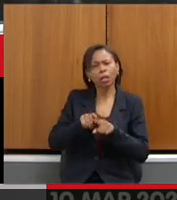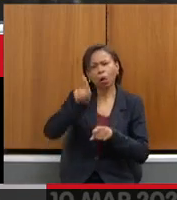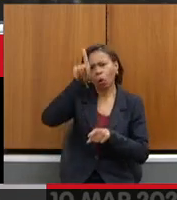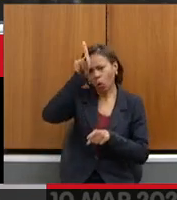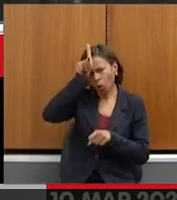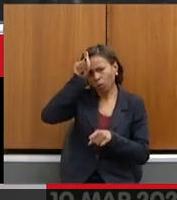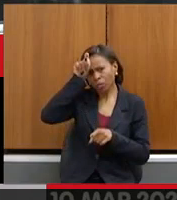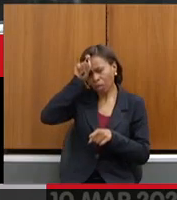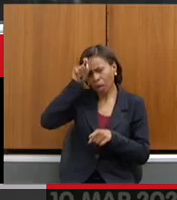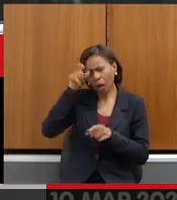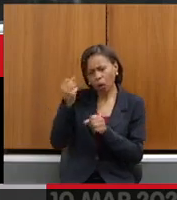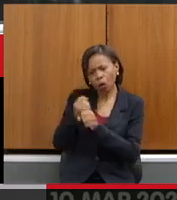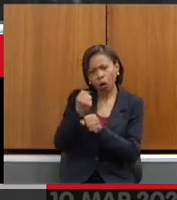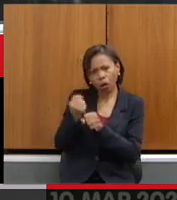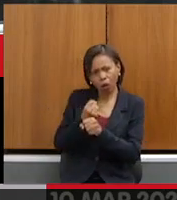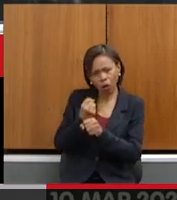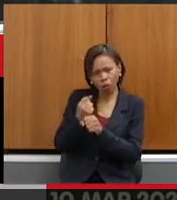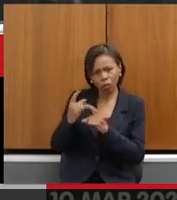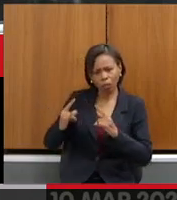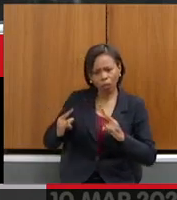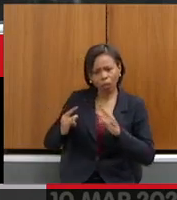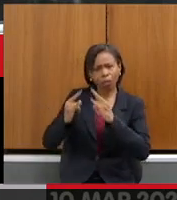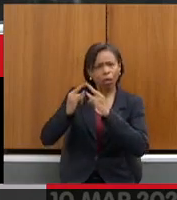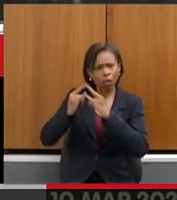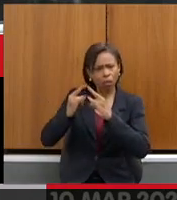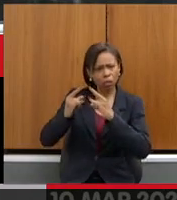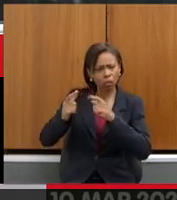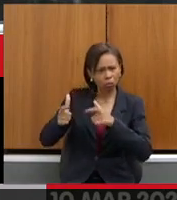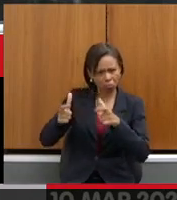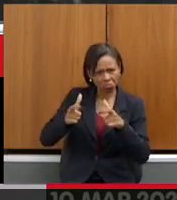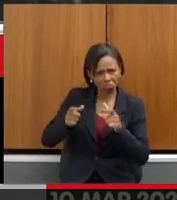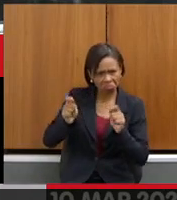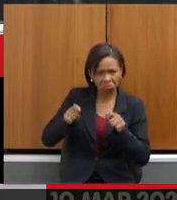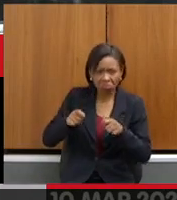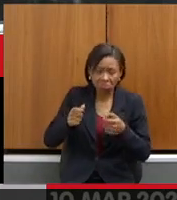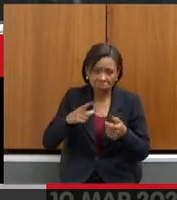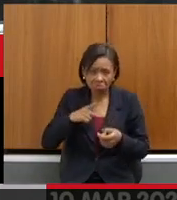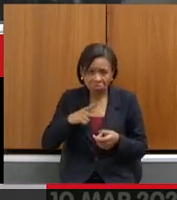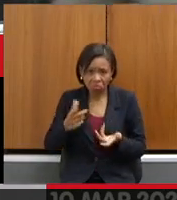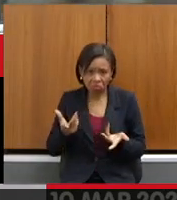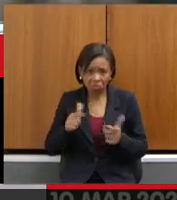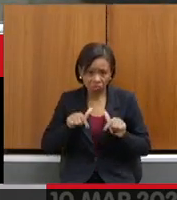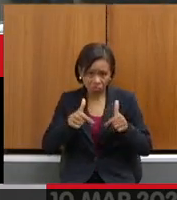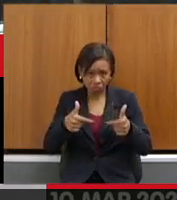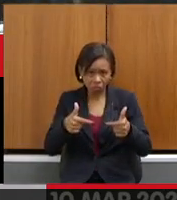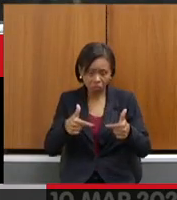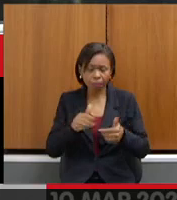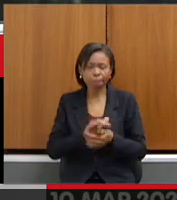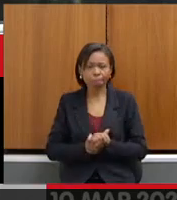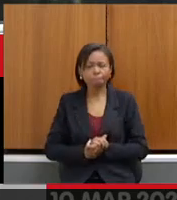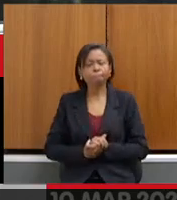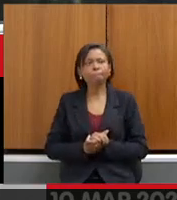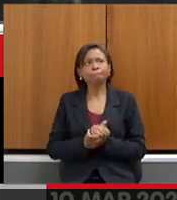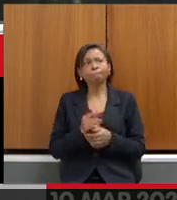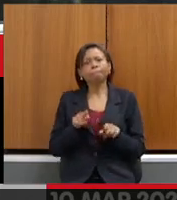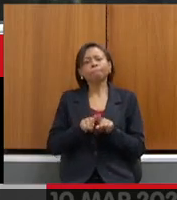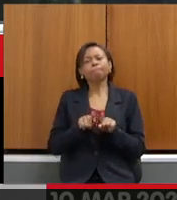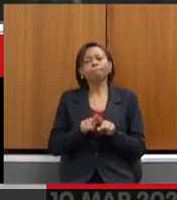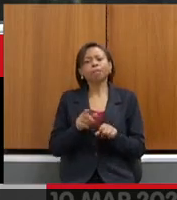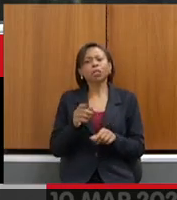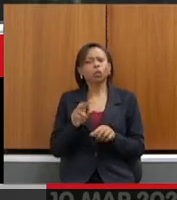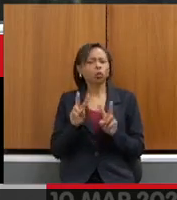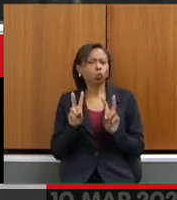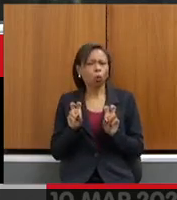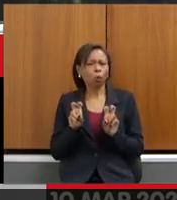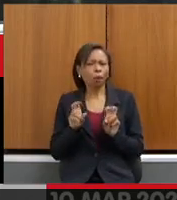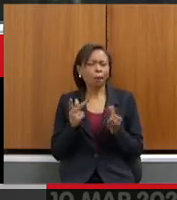previsão de ações nesse sentido queria secretário um comentário com relação ao que